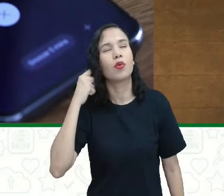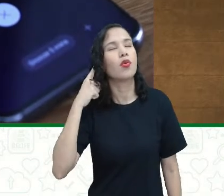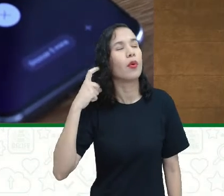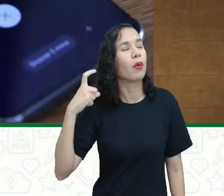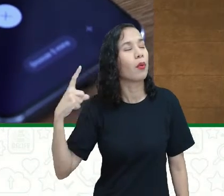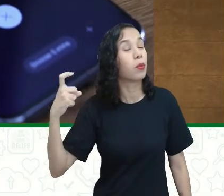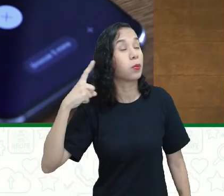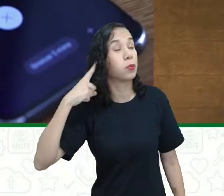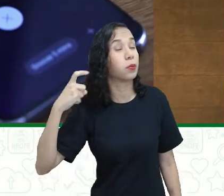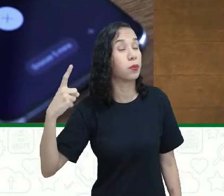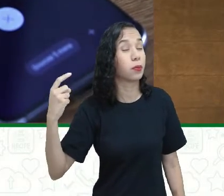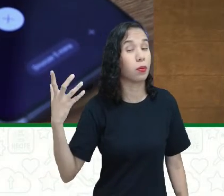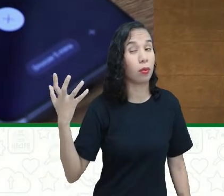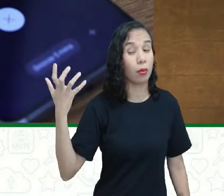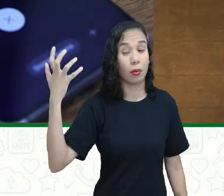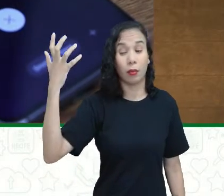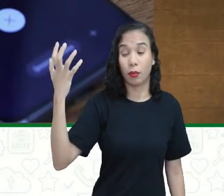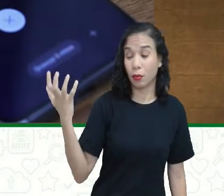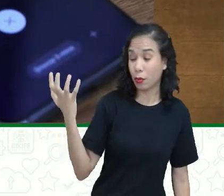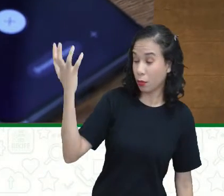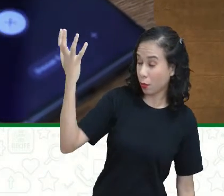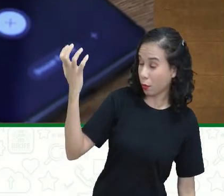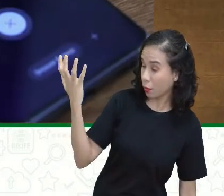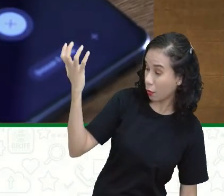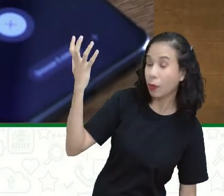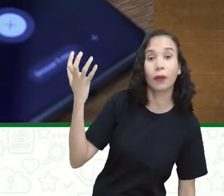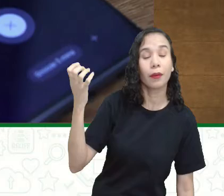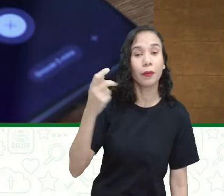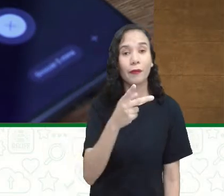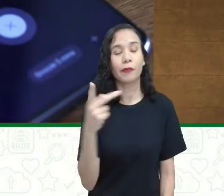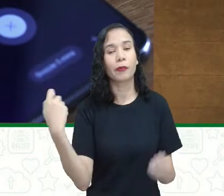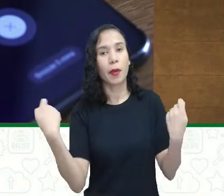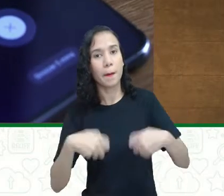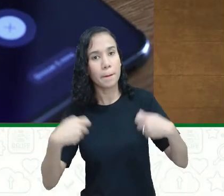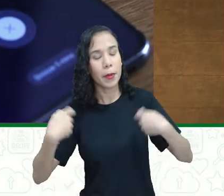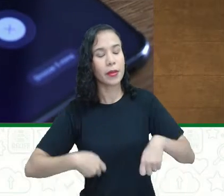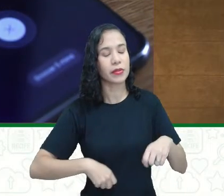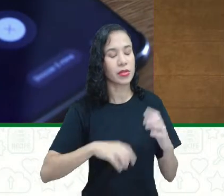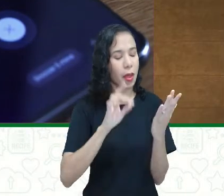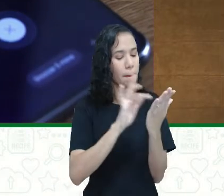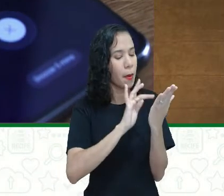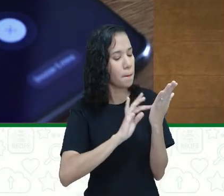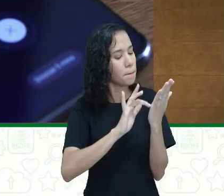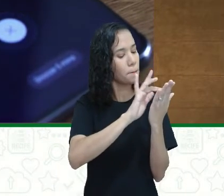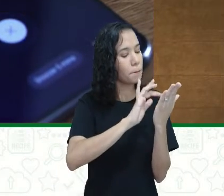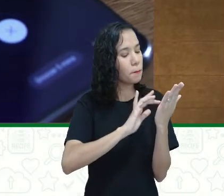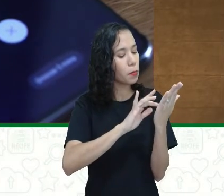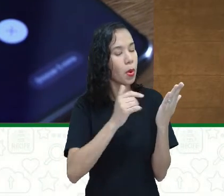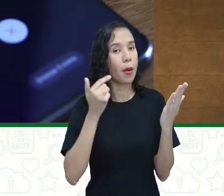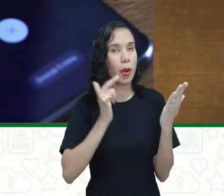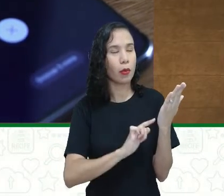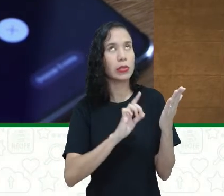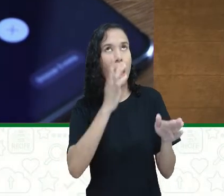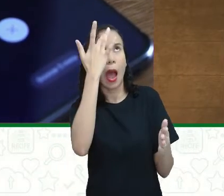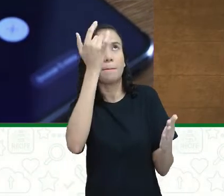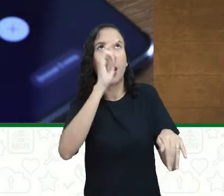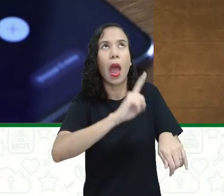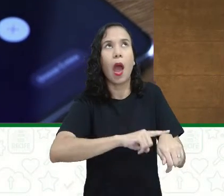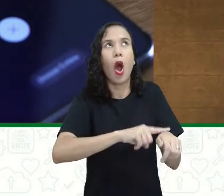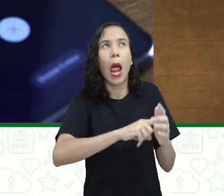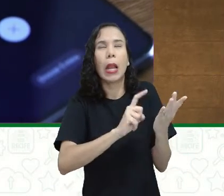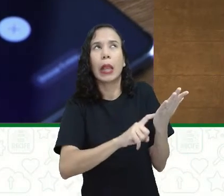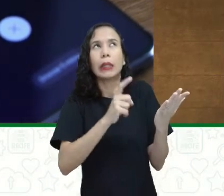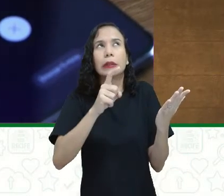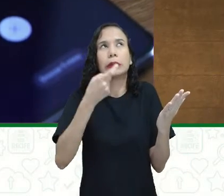do despertador? Quantos de vocês precisam programar esse despertador para